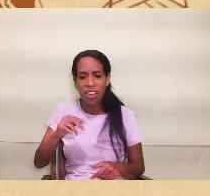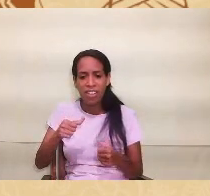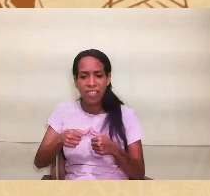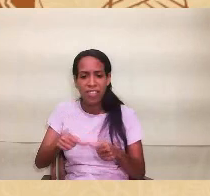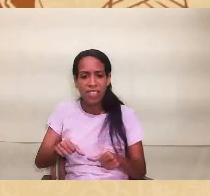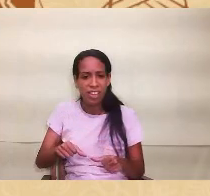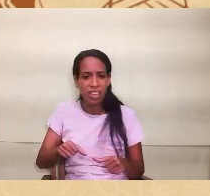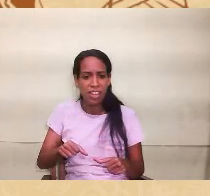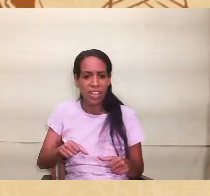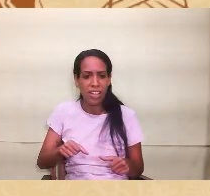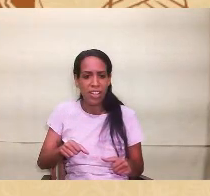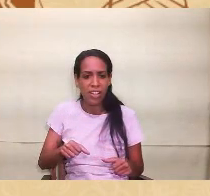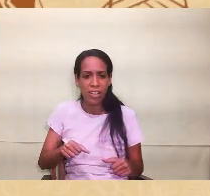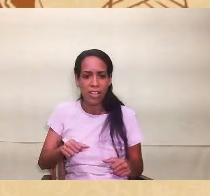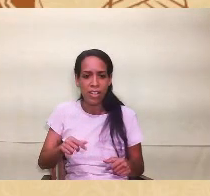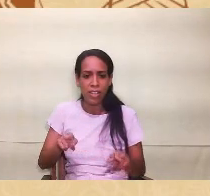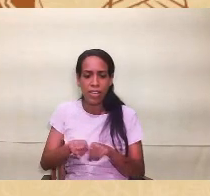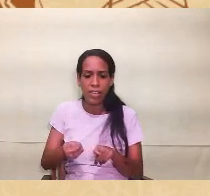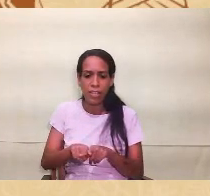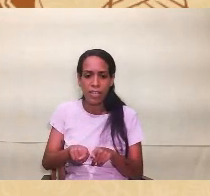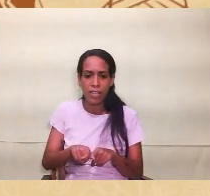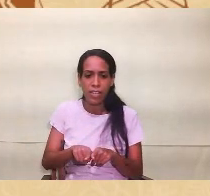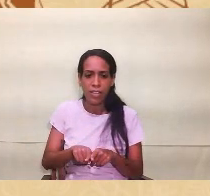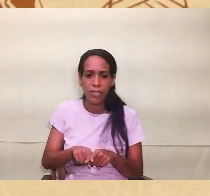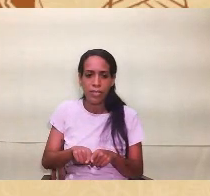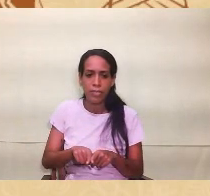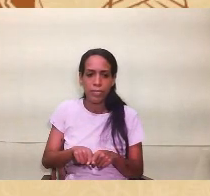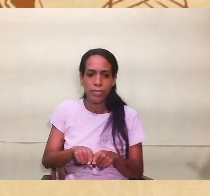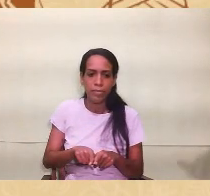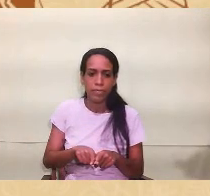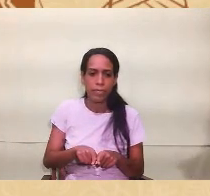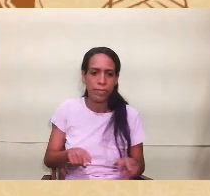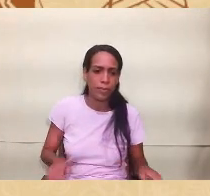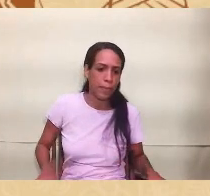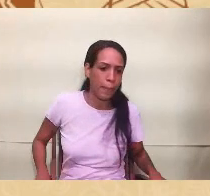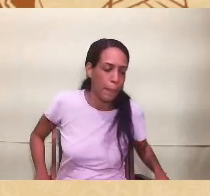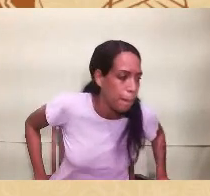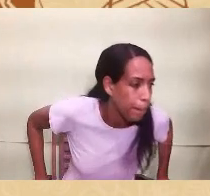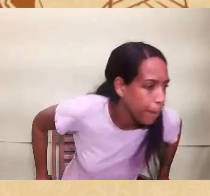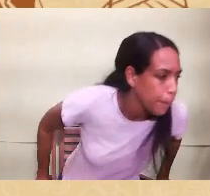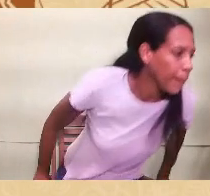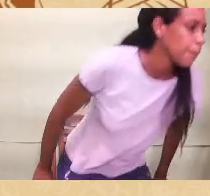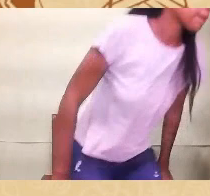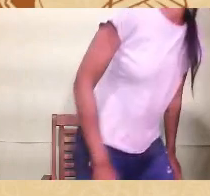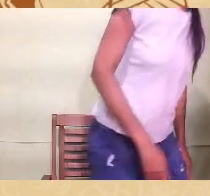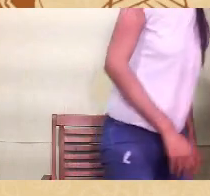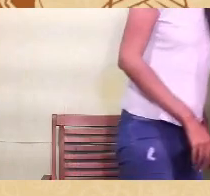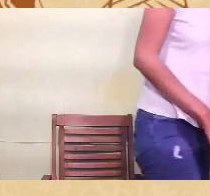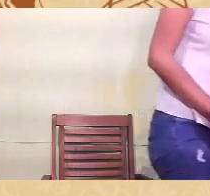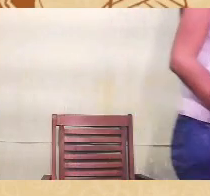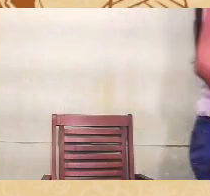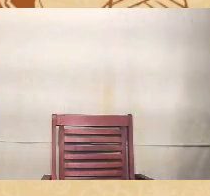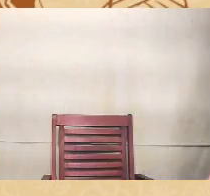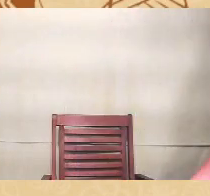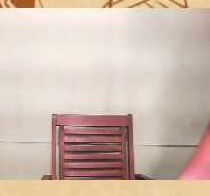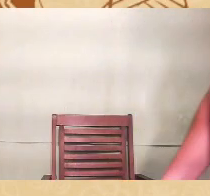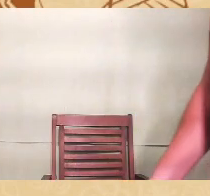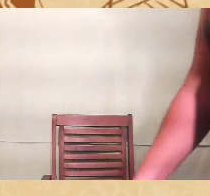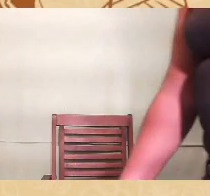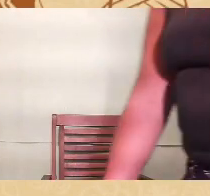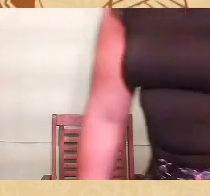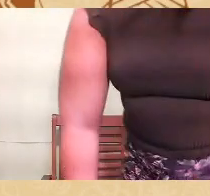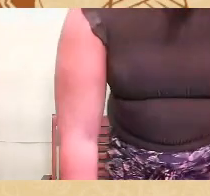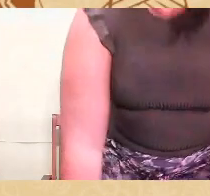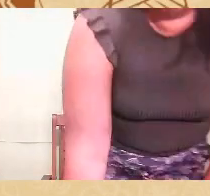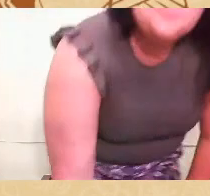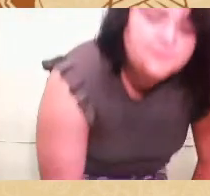ele vai estar lá na cabana dele. Então, essas coisas que é a sabedoria. A sabedoria indígena, a sabedoria popular,